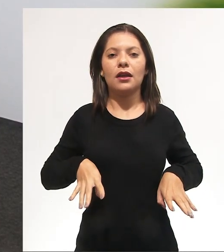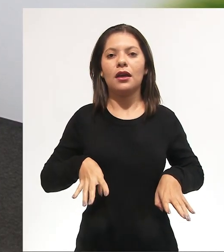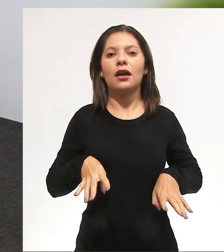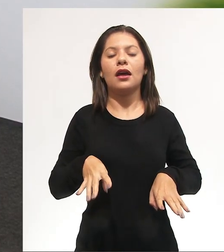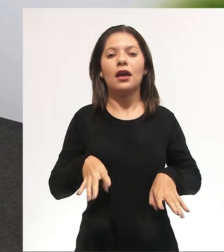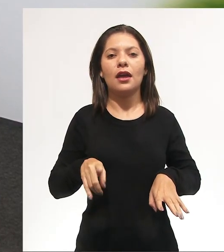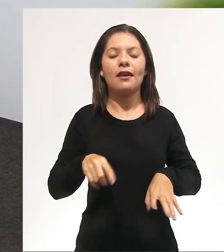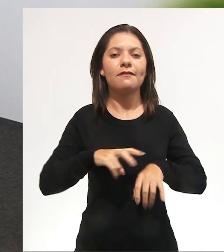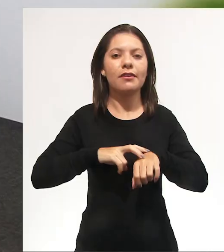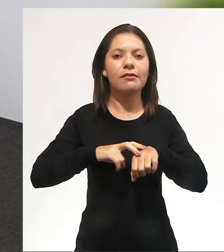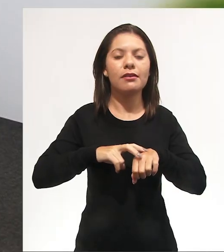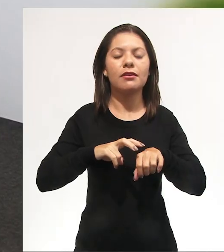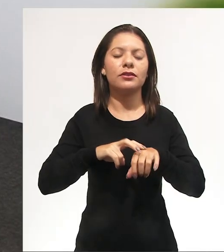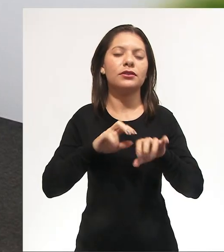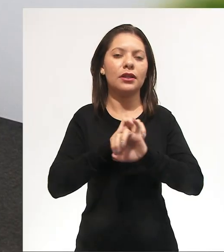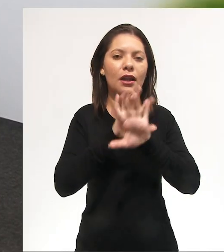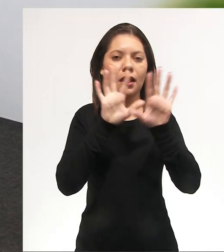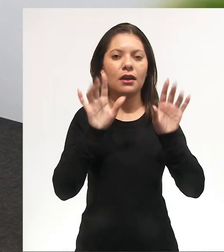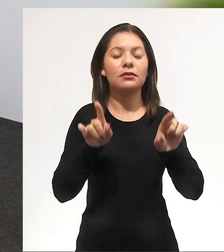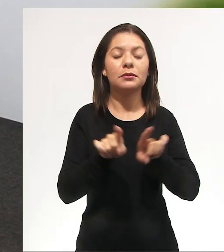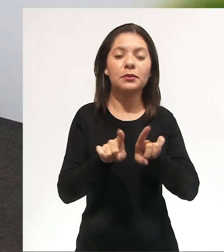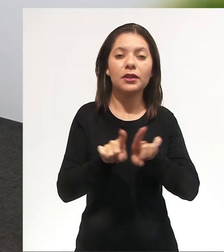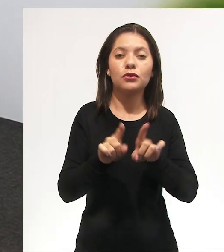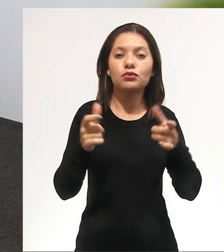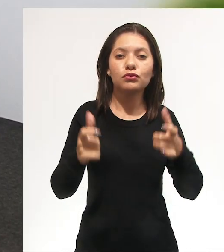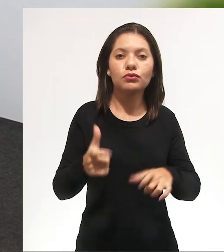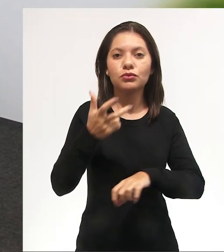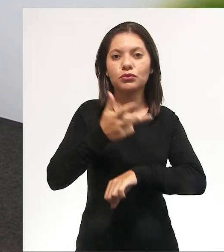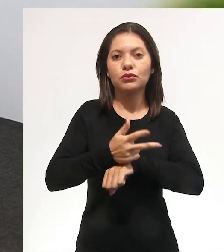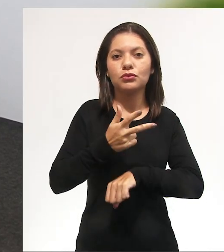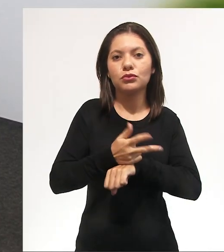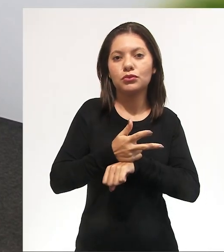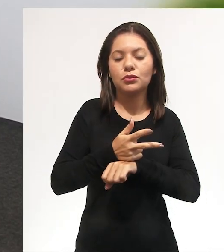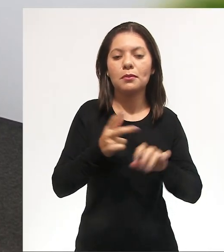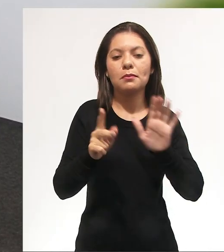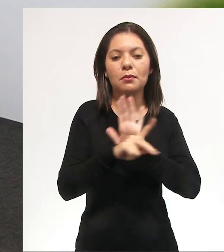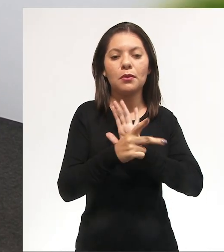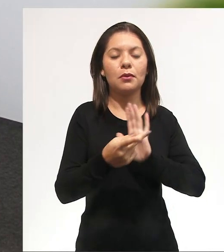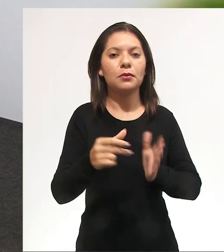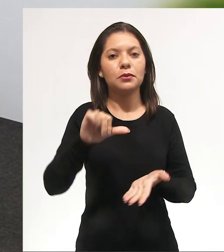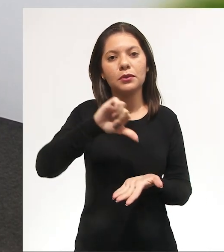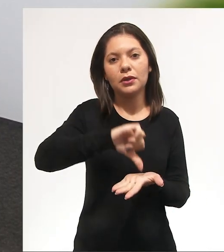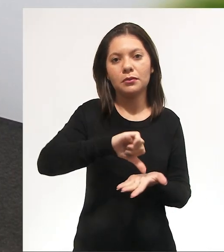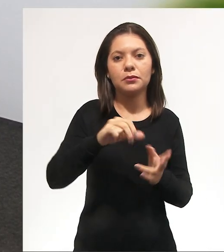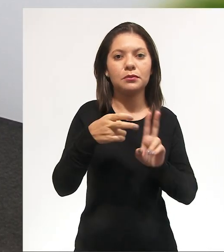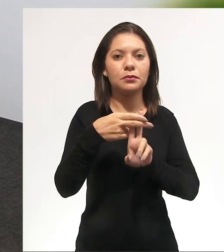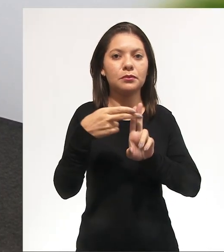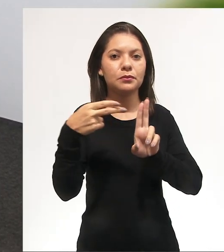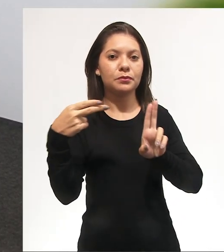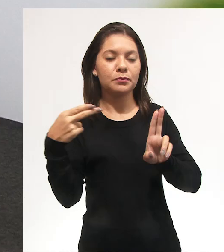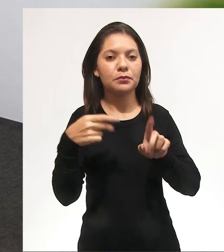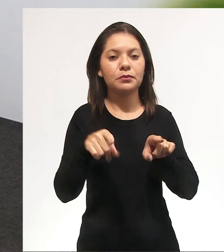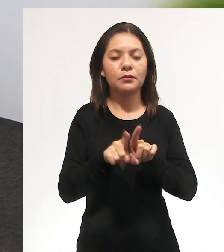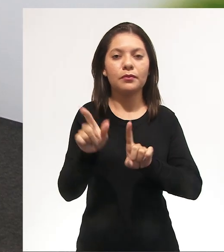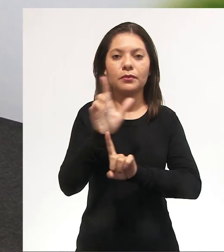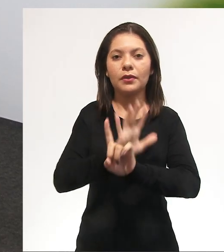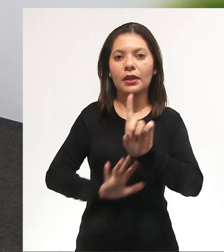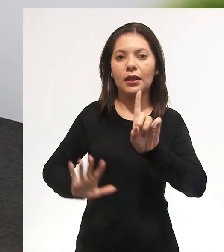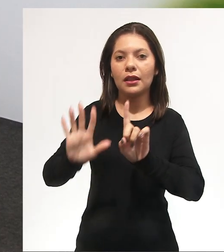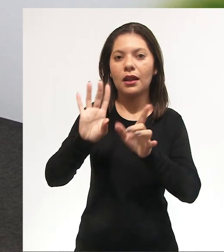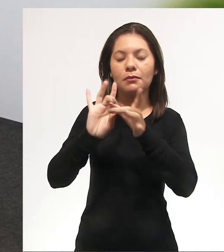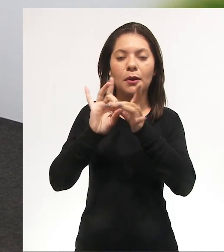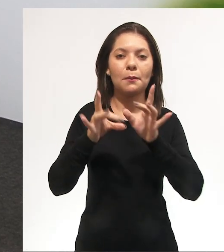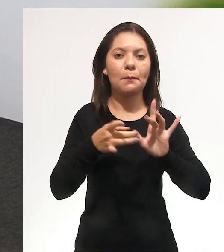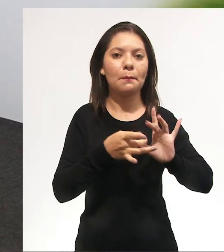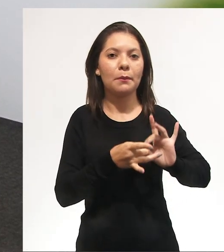verde claro. Estou aqui no estúdio de gravação do campus Porto Velho, Zona Norte. Atrás de mim eu tenho uma parede branca com alguns conectivos